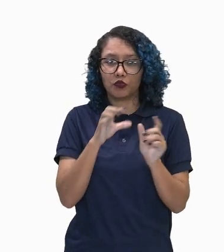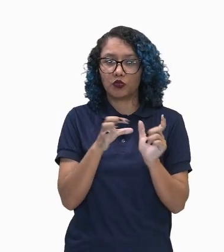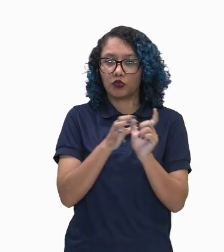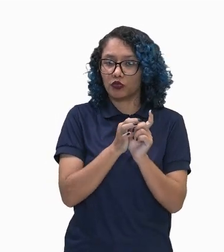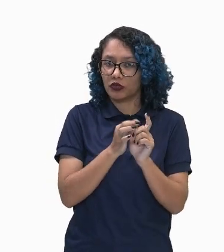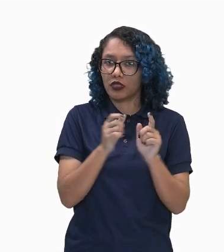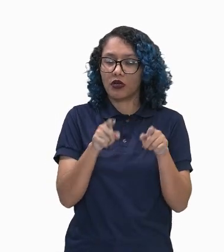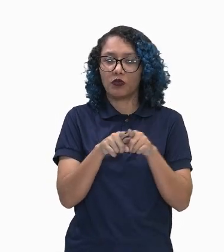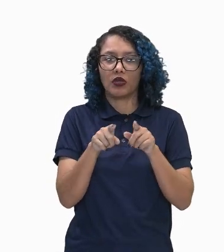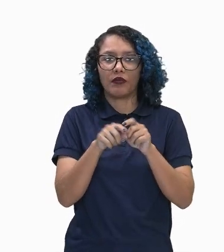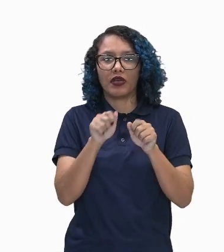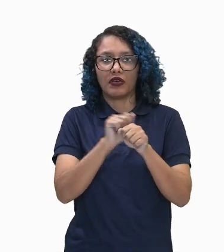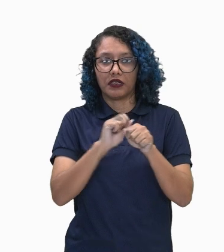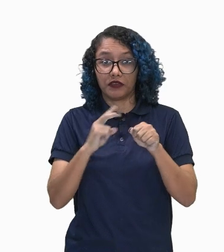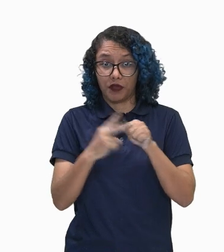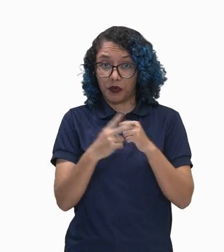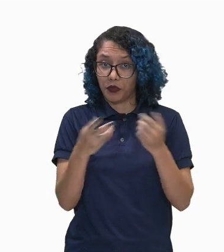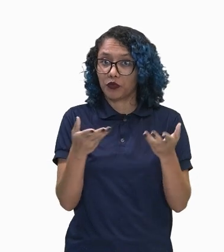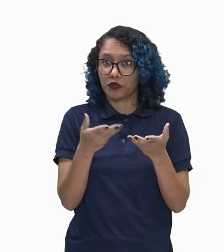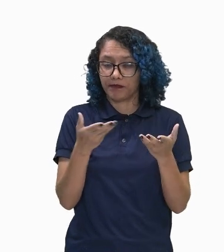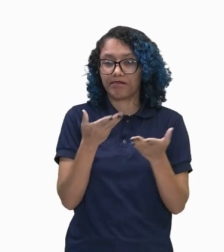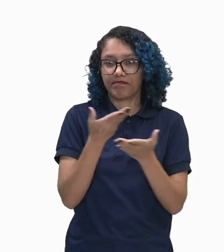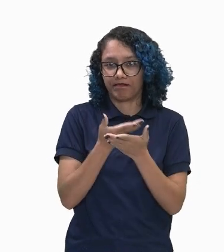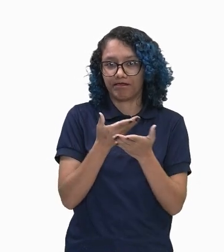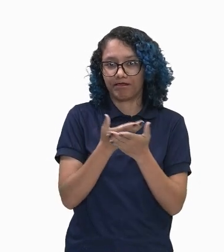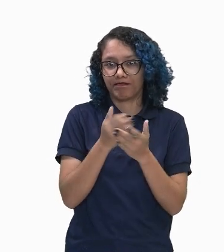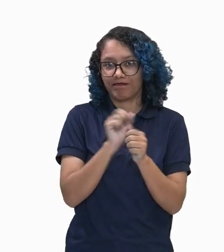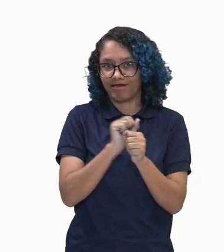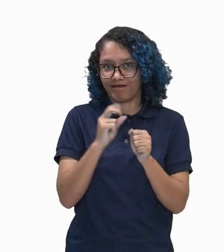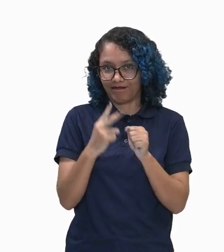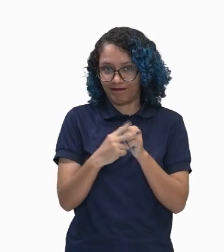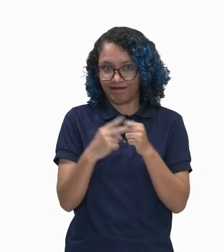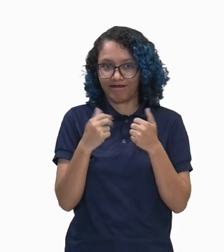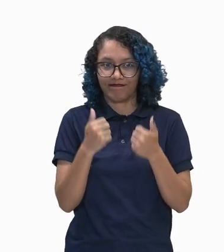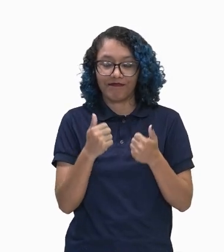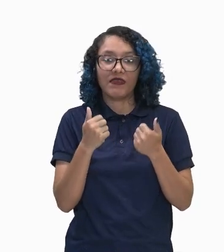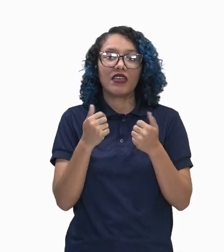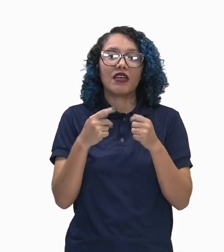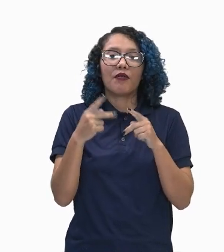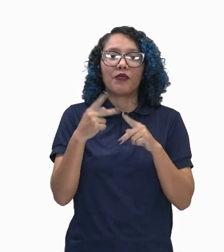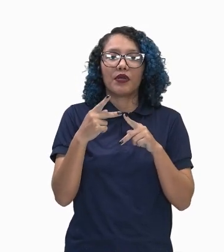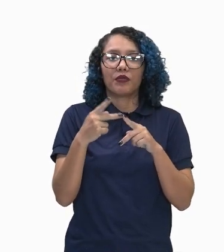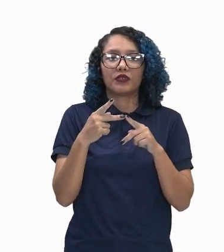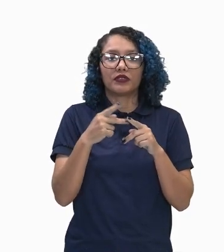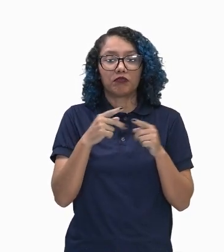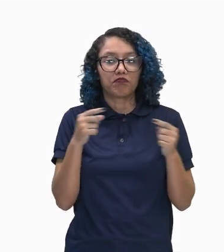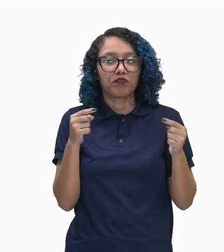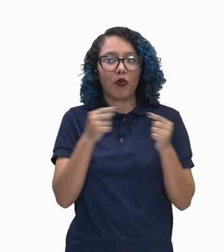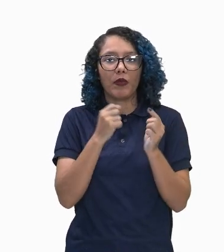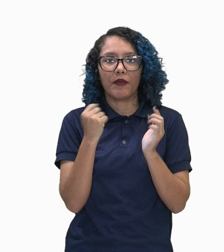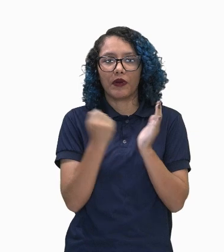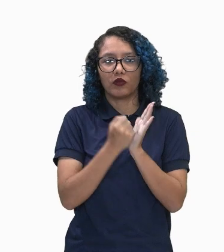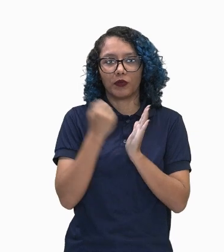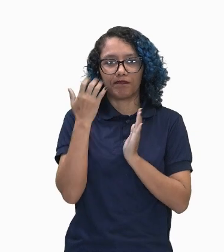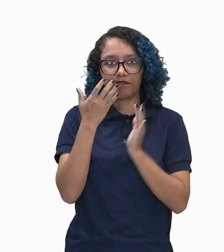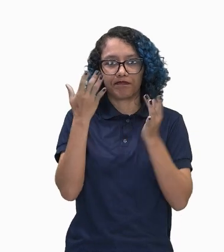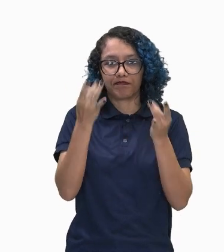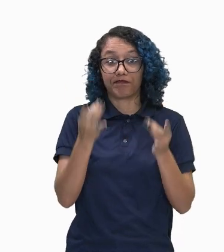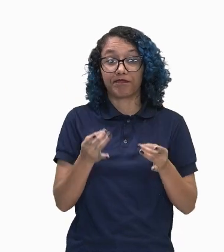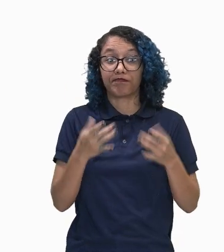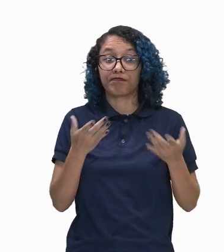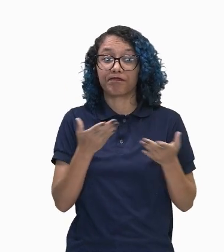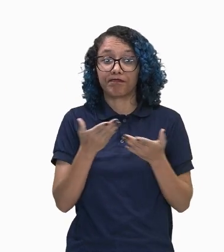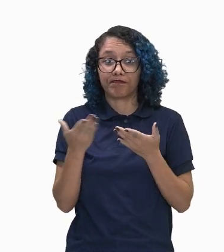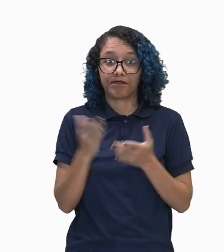conjunções, advérbios, né? Hoje nós vamos falar, então, um pouco mais sobre os advérbios, preposições como marcadores discursivos. E o nosso